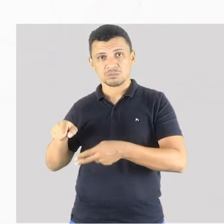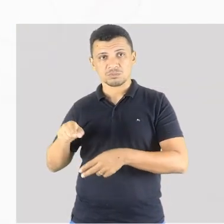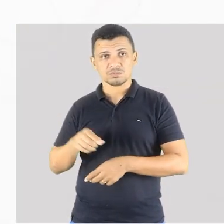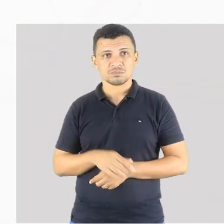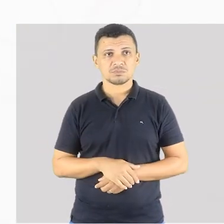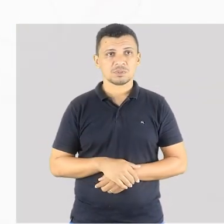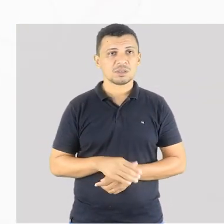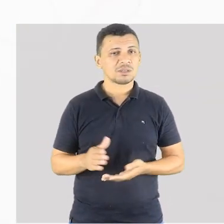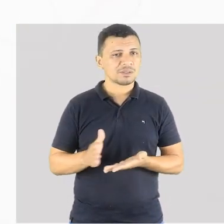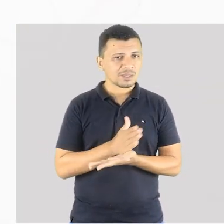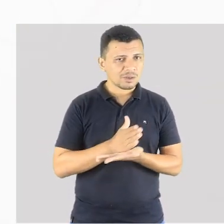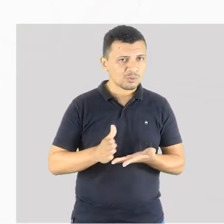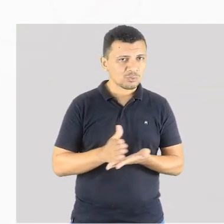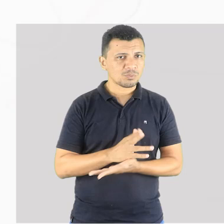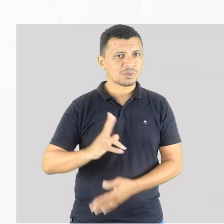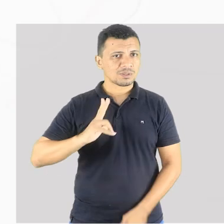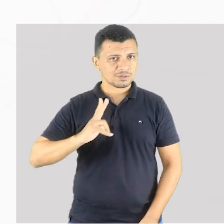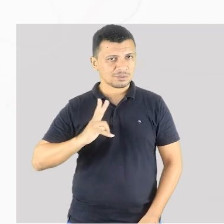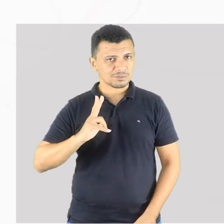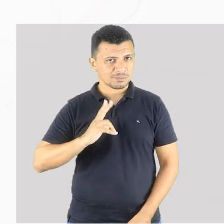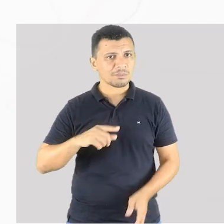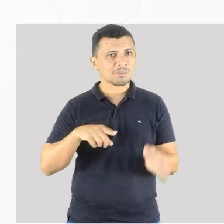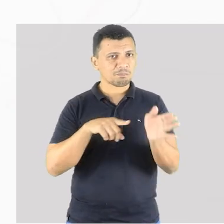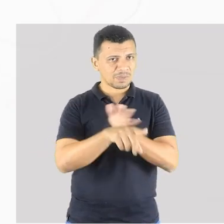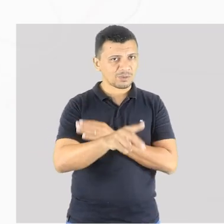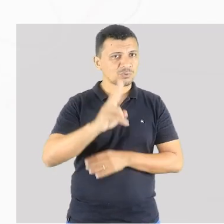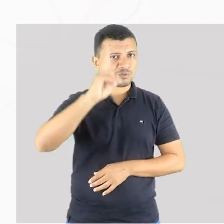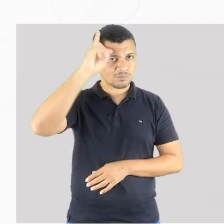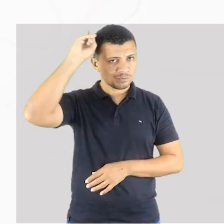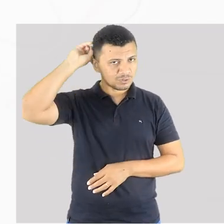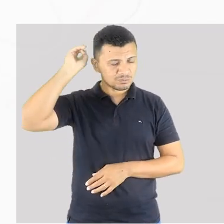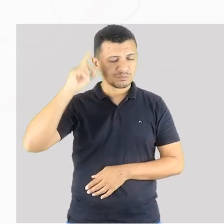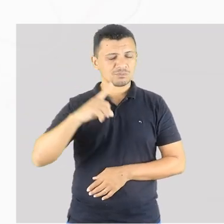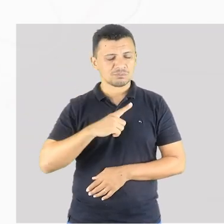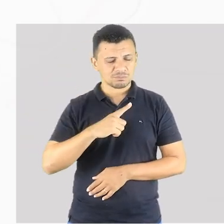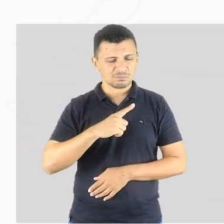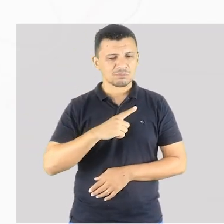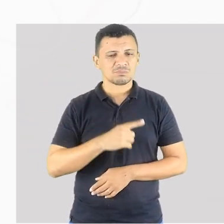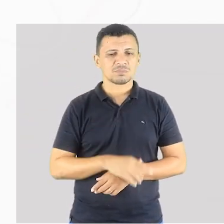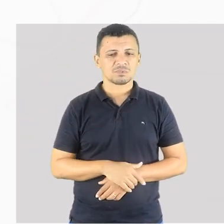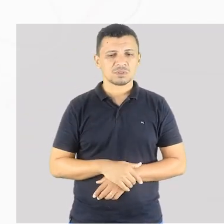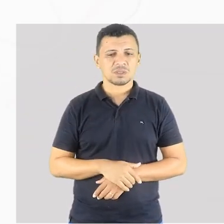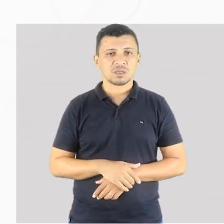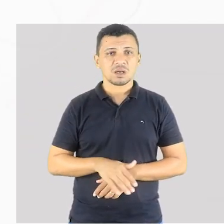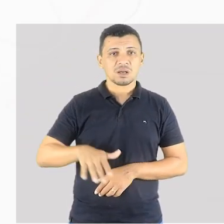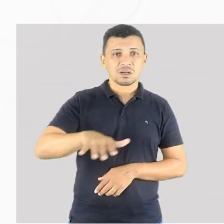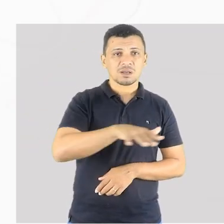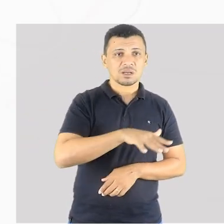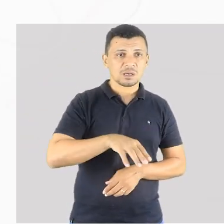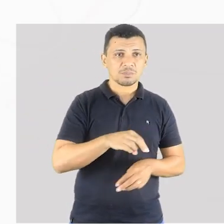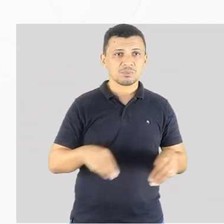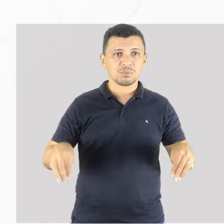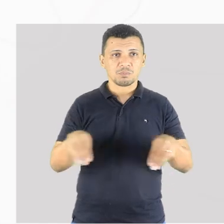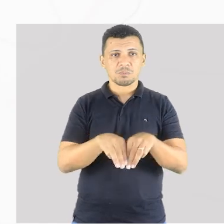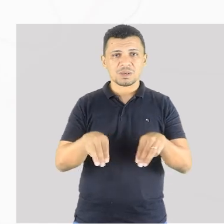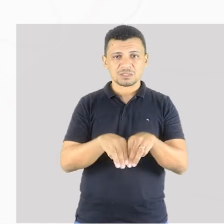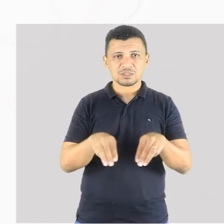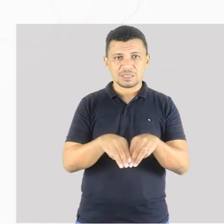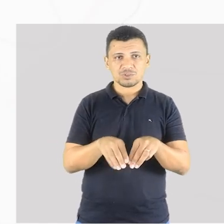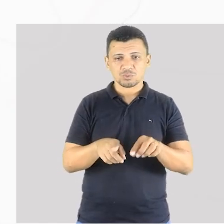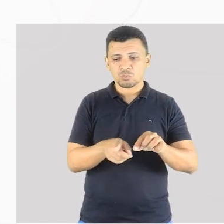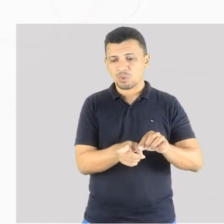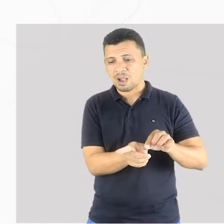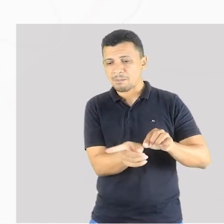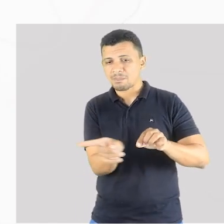Casos particulares que caem muito no vestibular. Quando o campo magnético é perpendicular à espira, olha